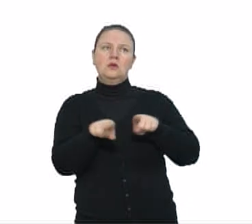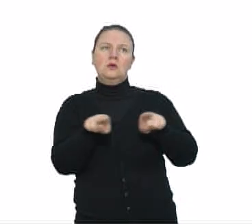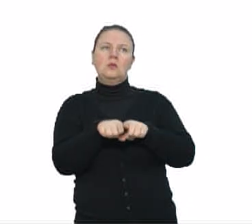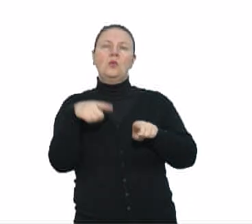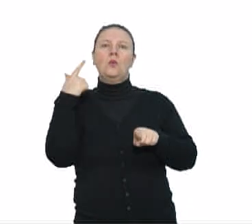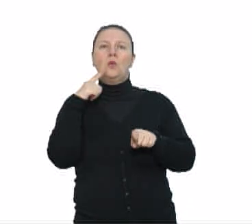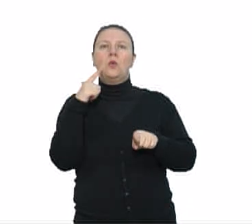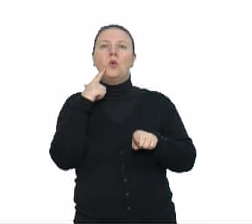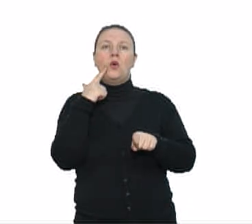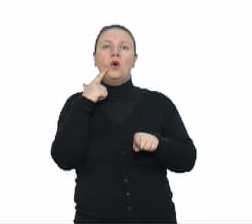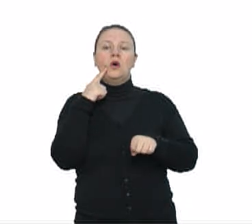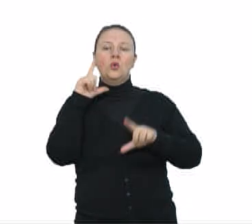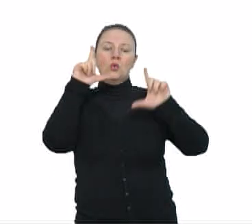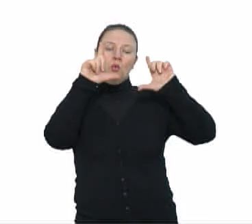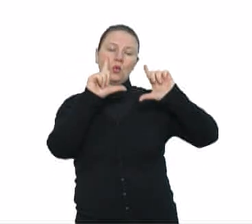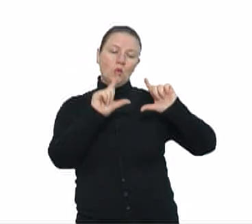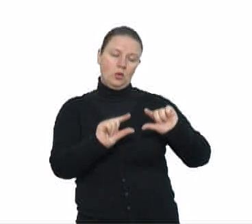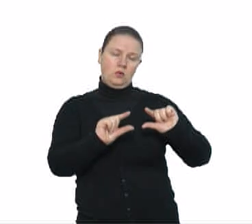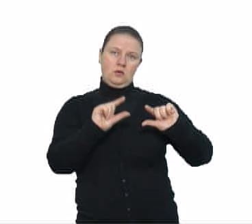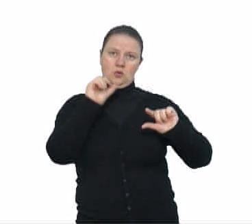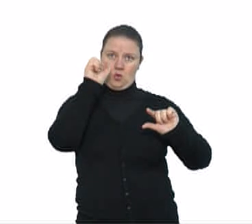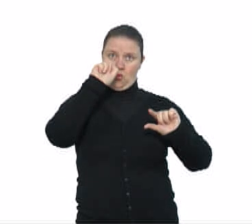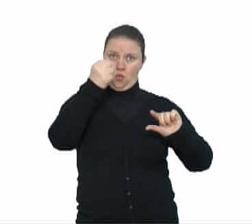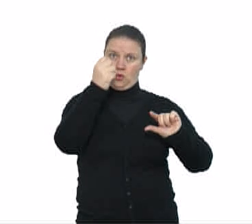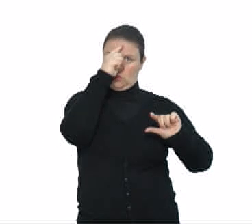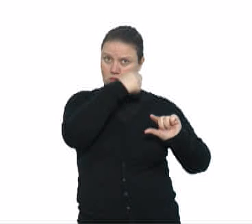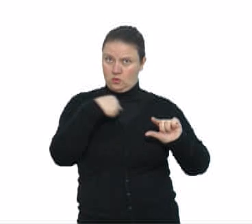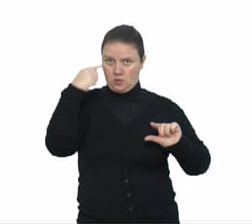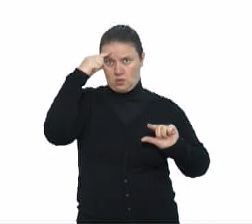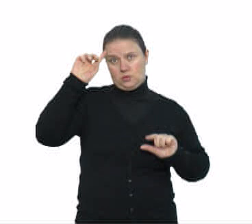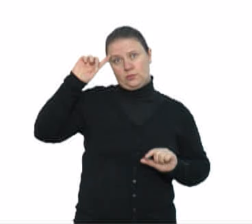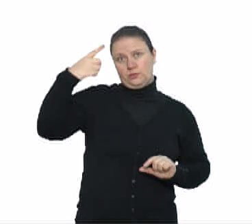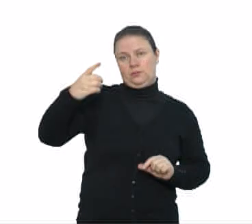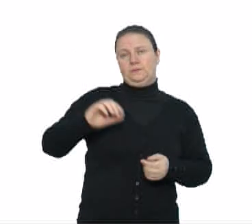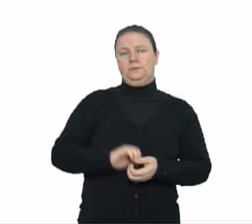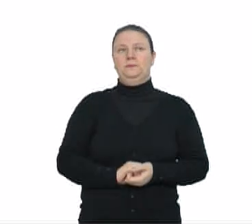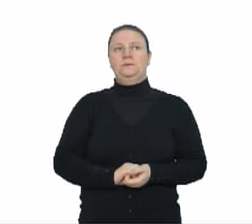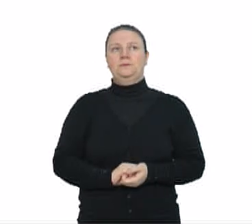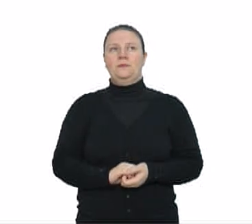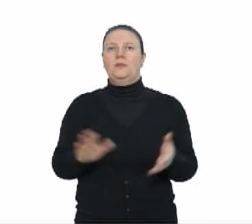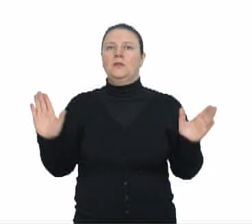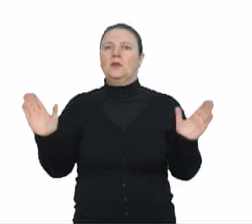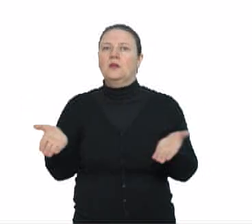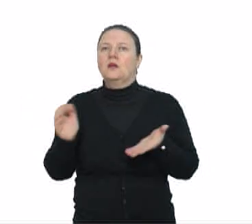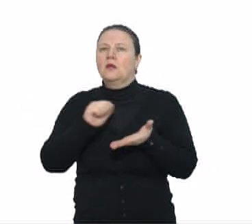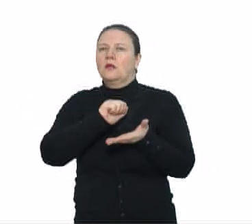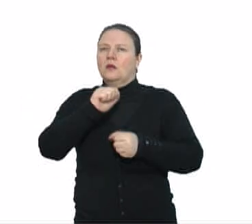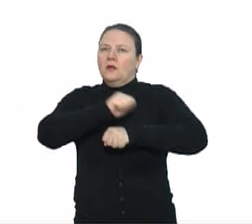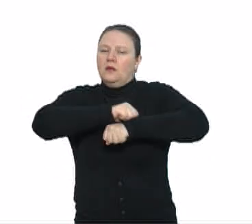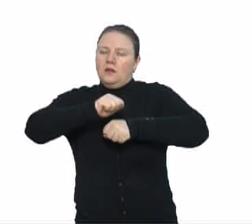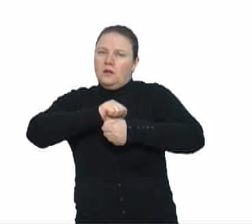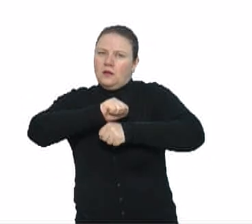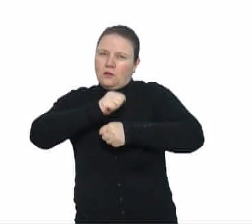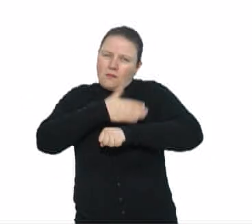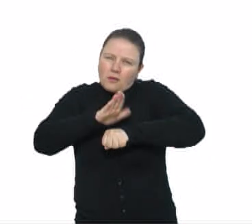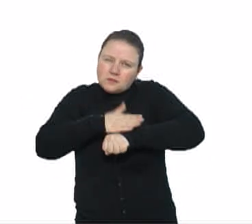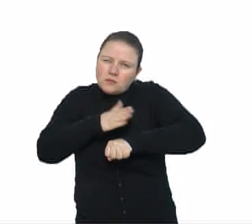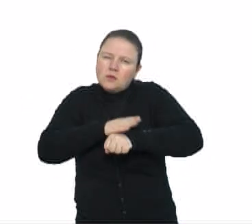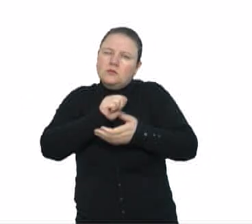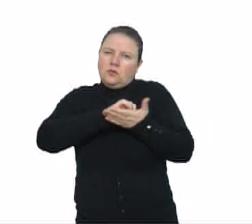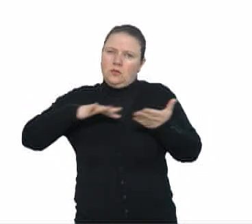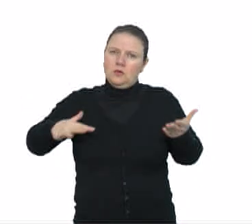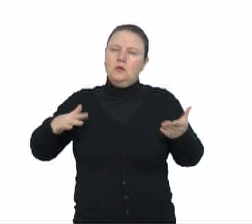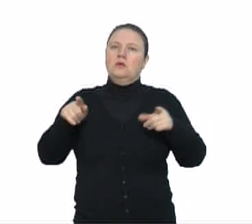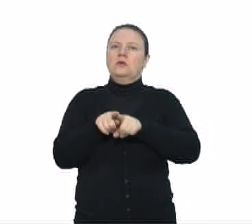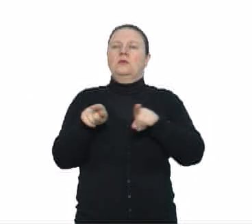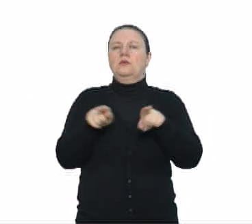trabalho de apenas 8 horas por dia, certo? E trago aí mais um exercício para vocês. O movimento cartista, na primeira metade do século